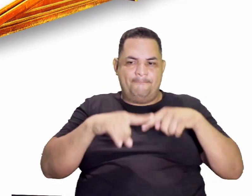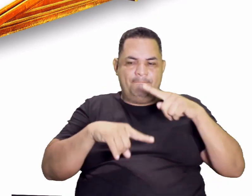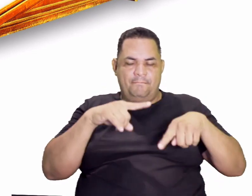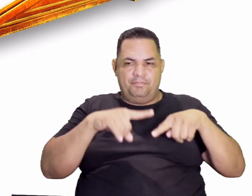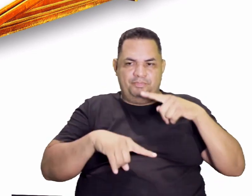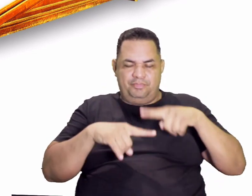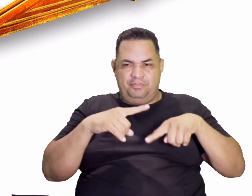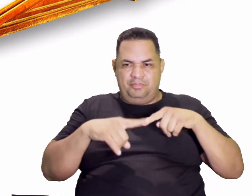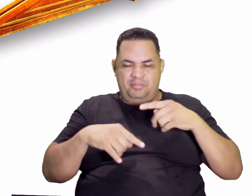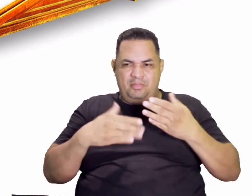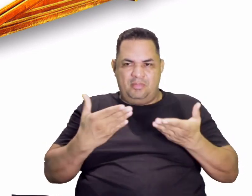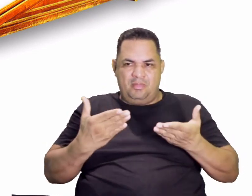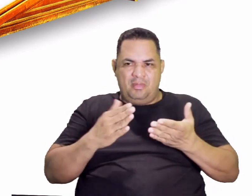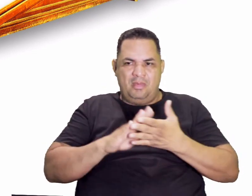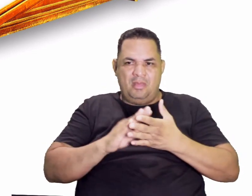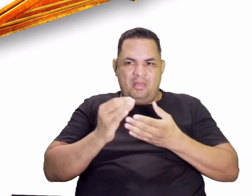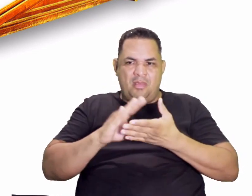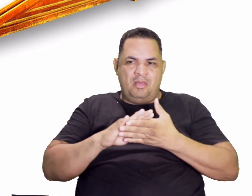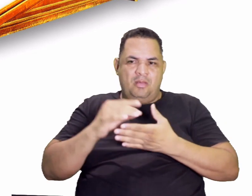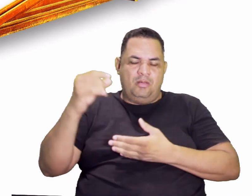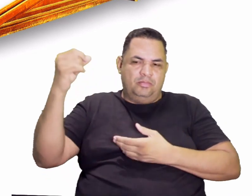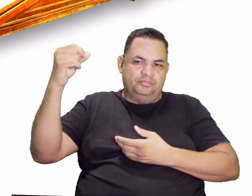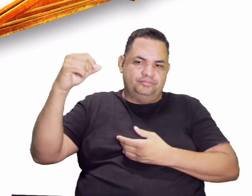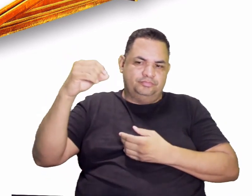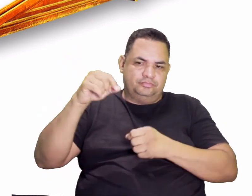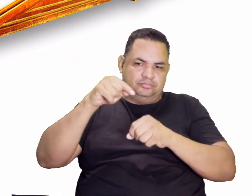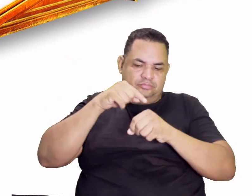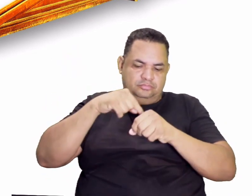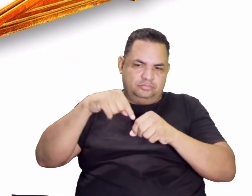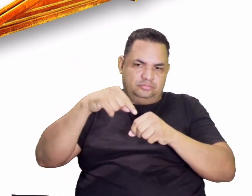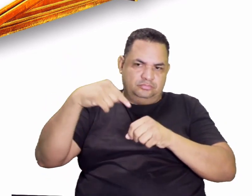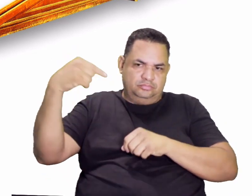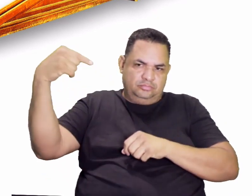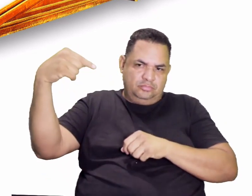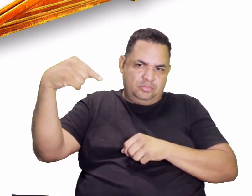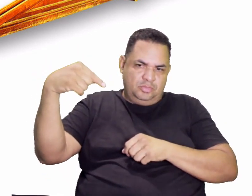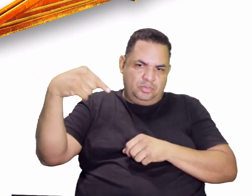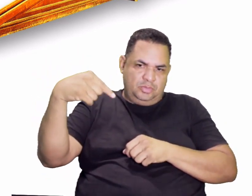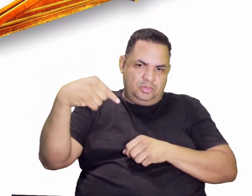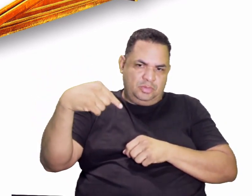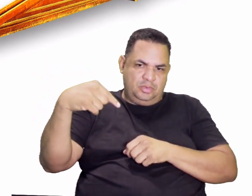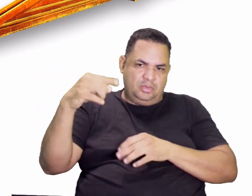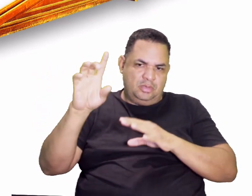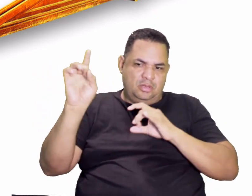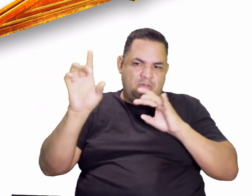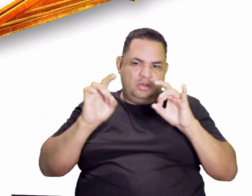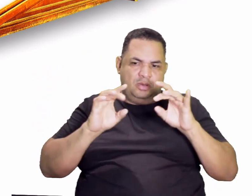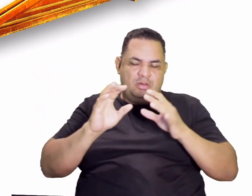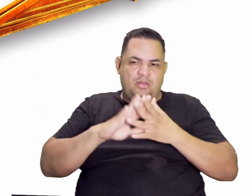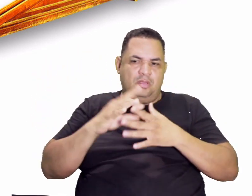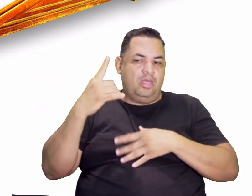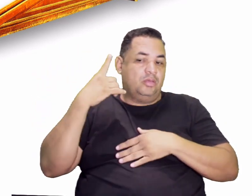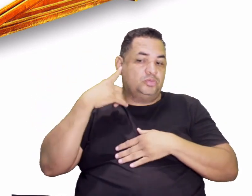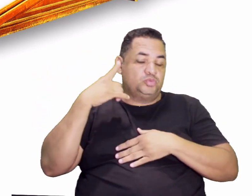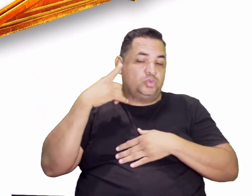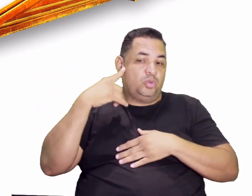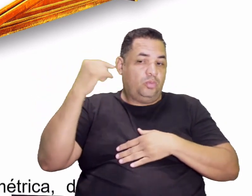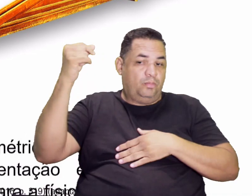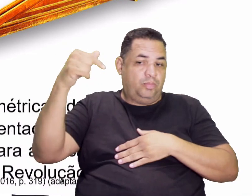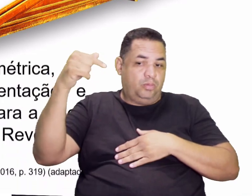instrumento. Conforme a esfera está aqui, ela vai caindo, vai tocando em cada ponto e dando o seu som.